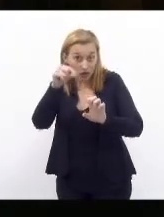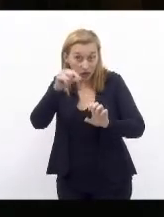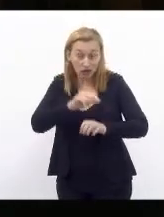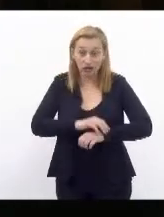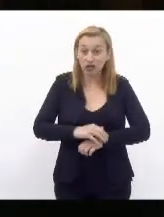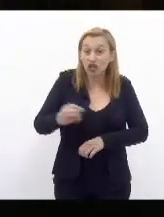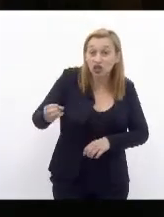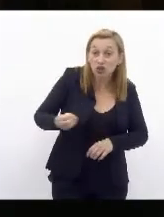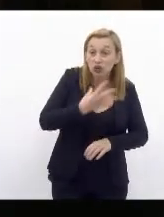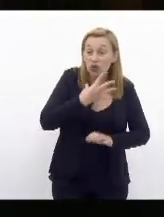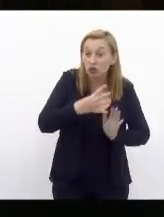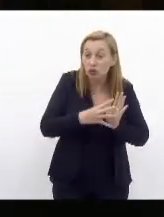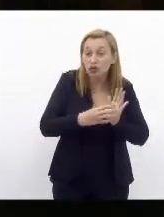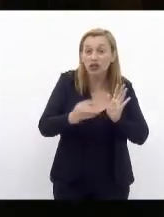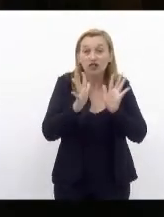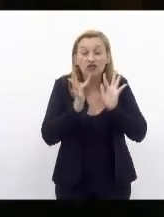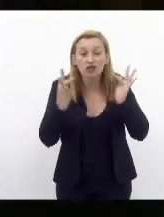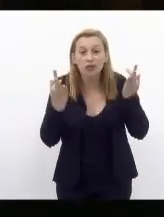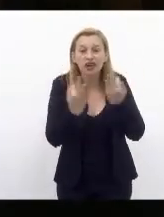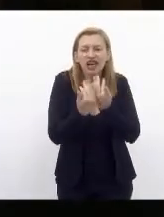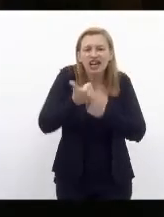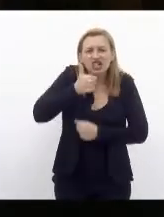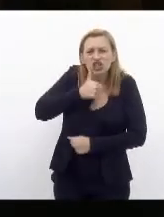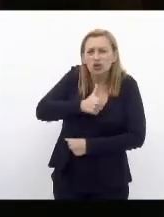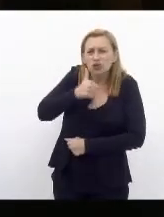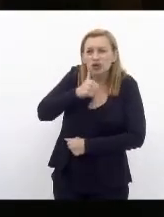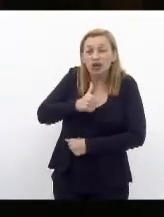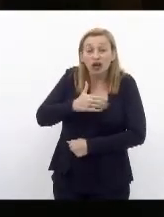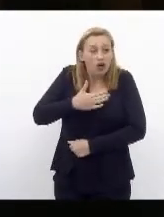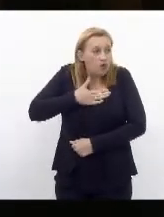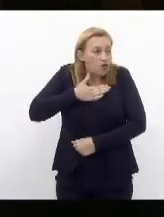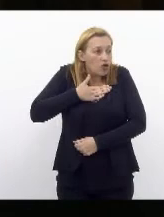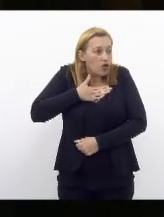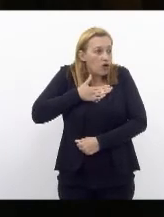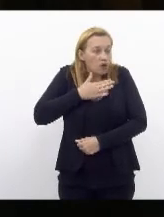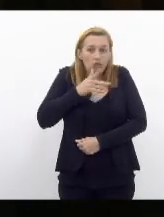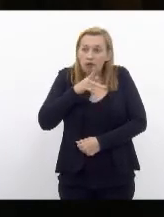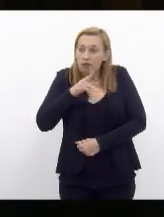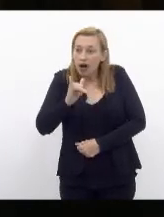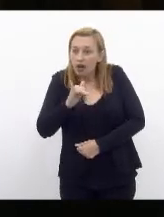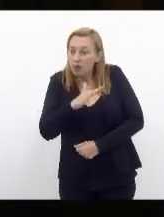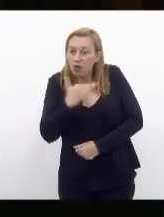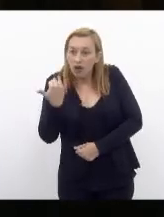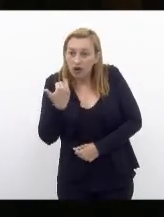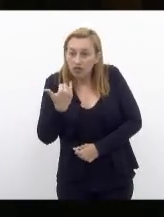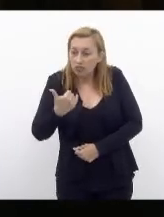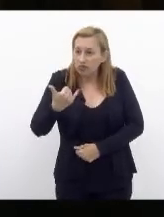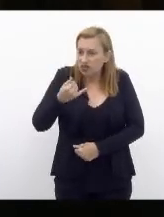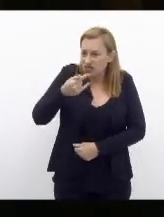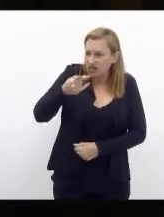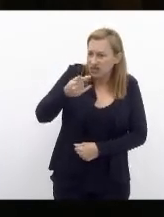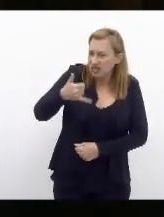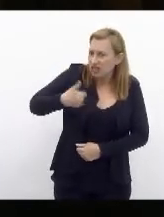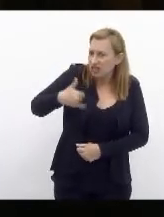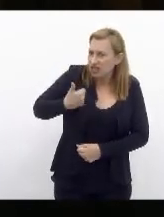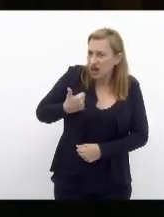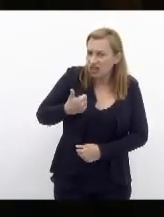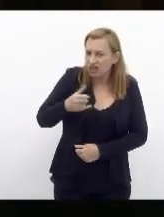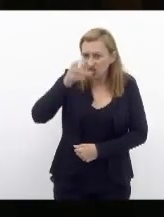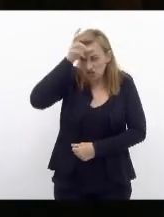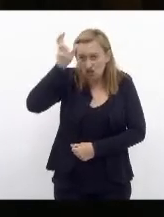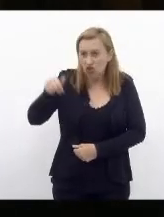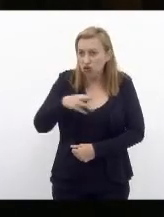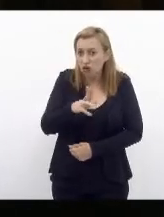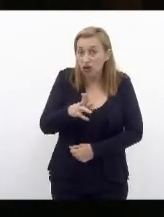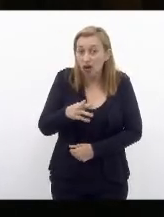nessa nova modelagem familiar em que as mulheres, como foi meu caso, meu pai morreu, eu tinha 17 anos de idade, deputada Tia Ju. Eu fui criado